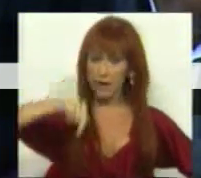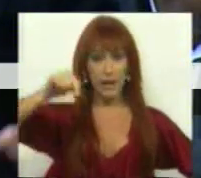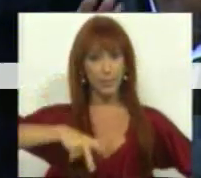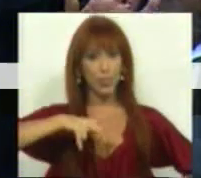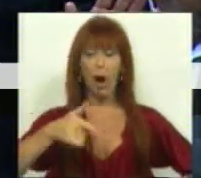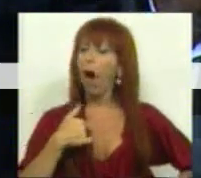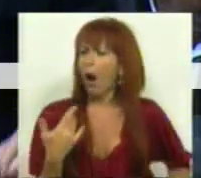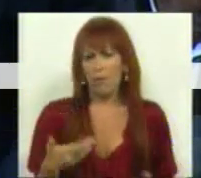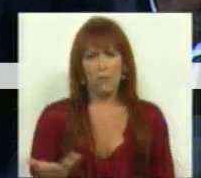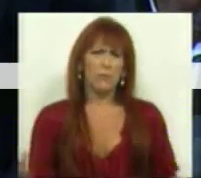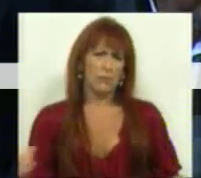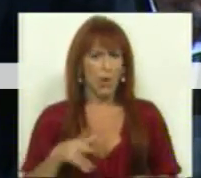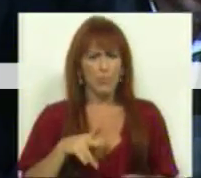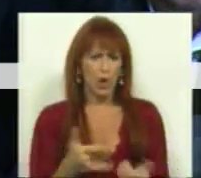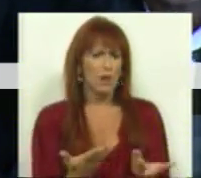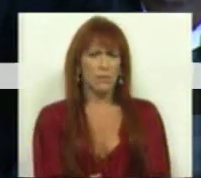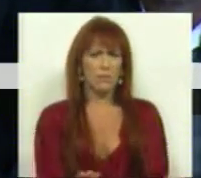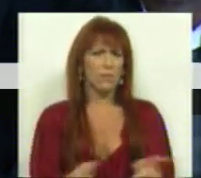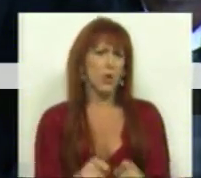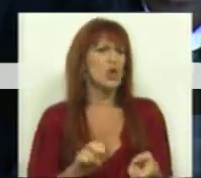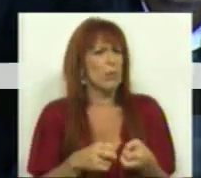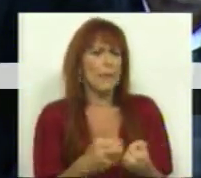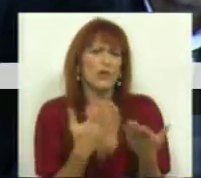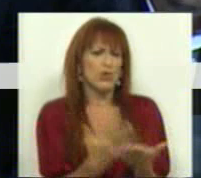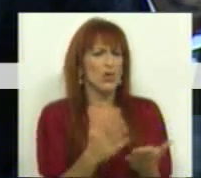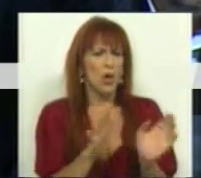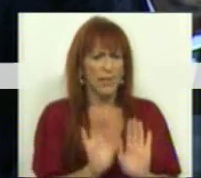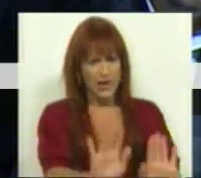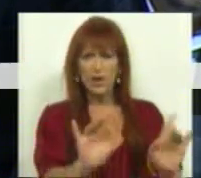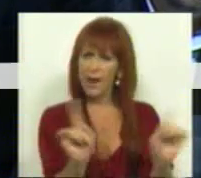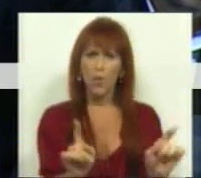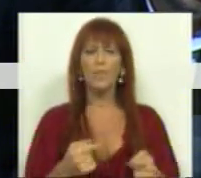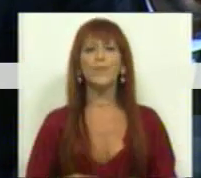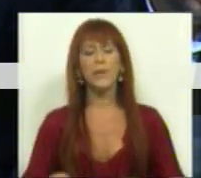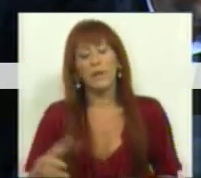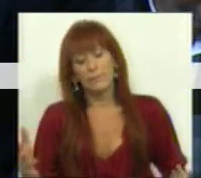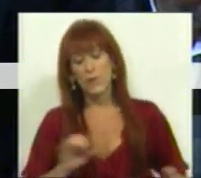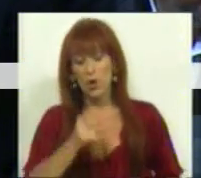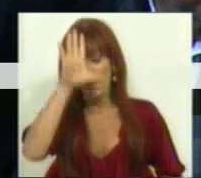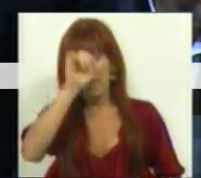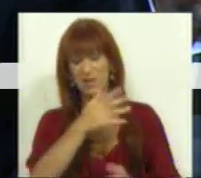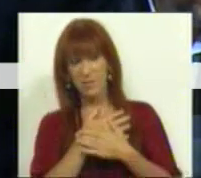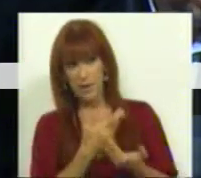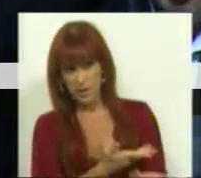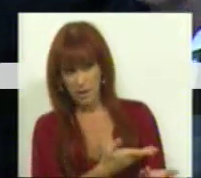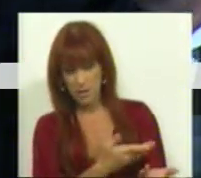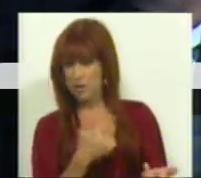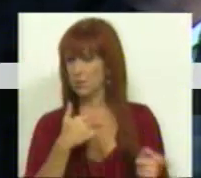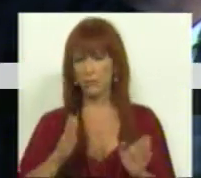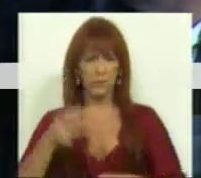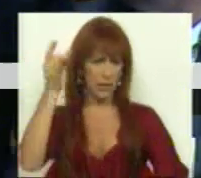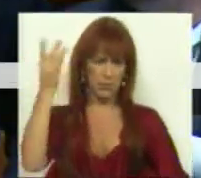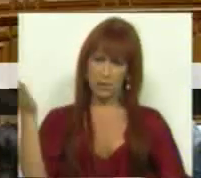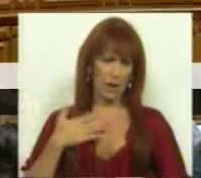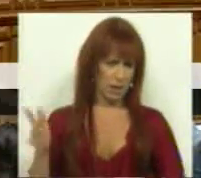Portugal, não deixaremos Portugal com os seus problemas. Bom, Sr. Primeiro-Ministro, com amigos destes, nós não precisamos de facto de